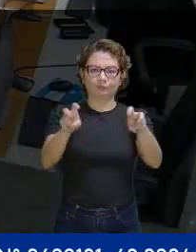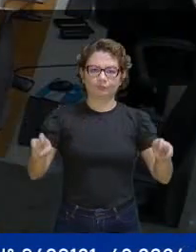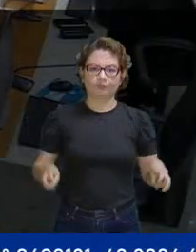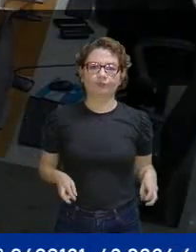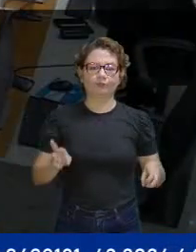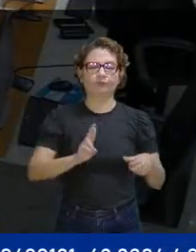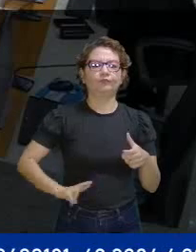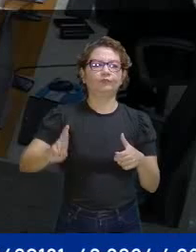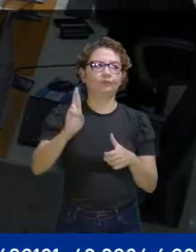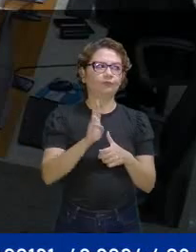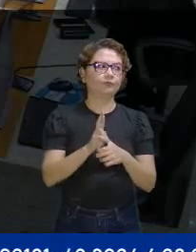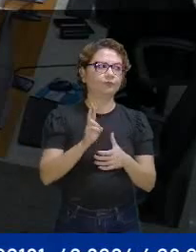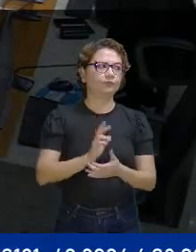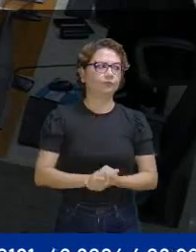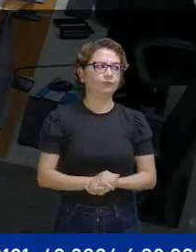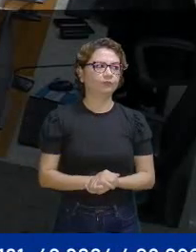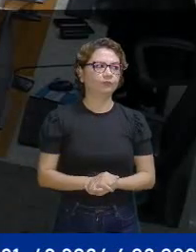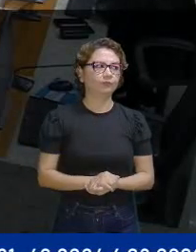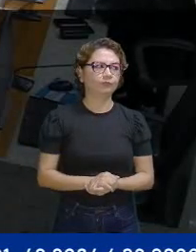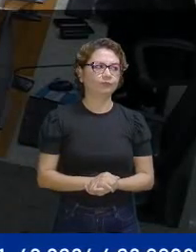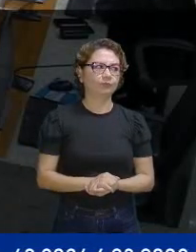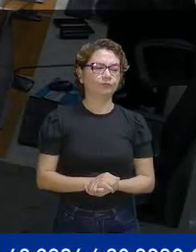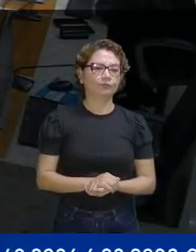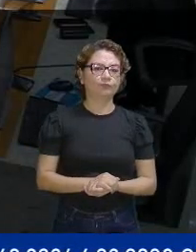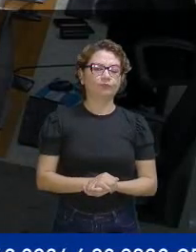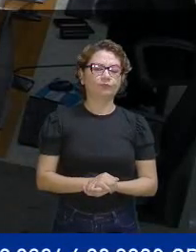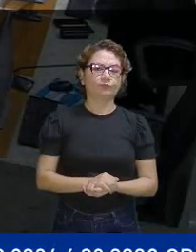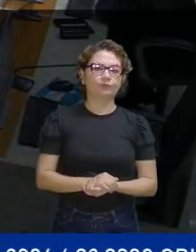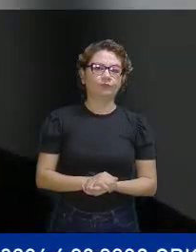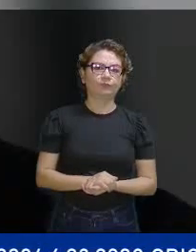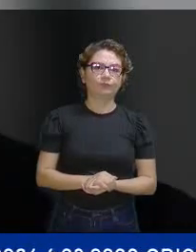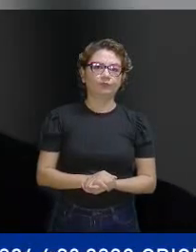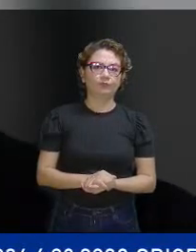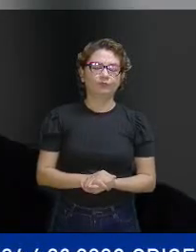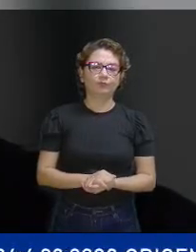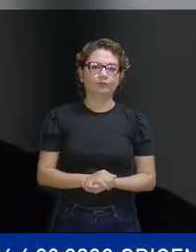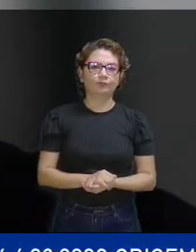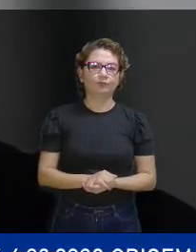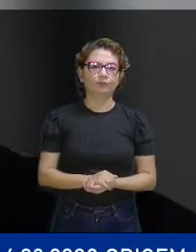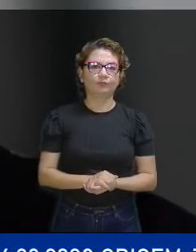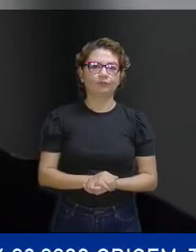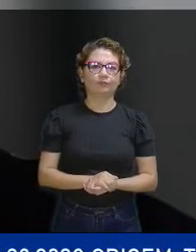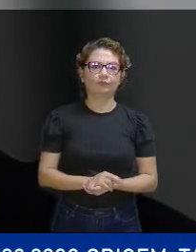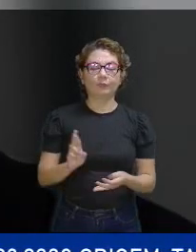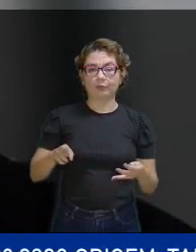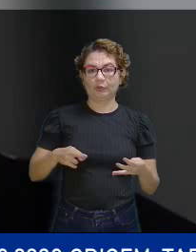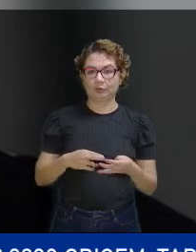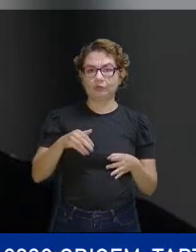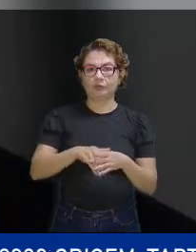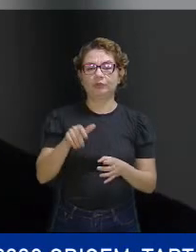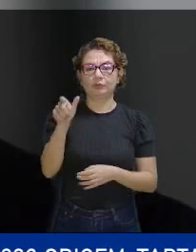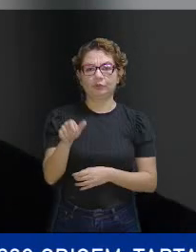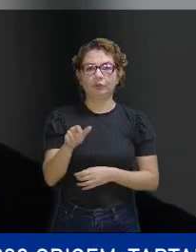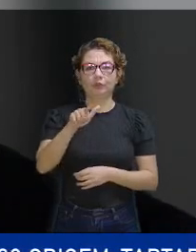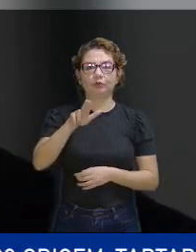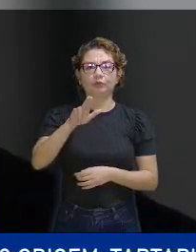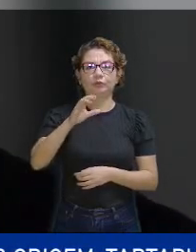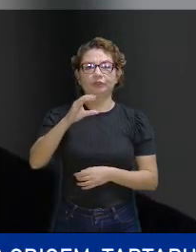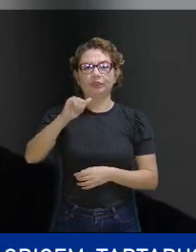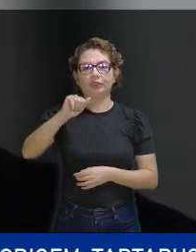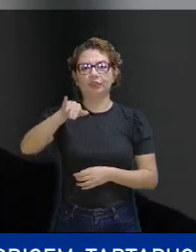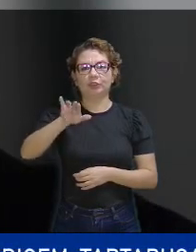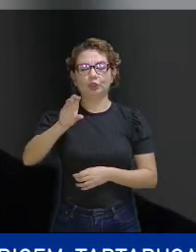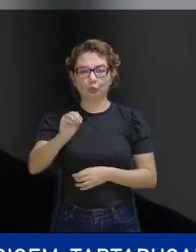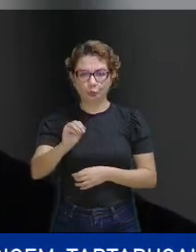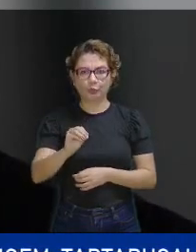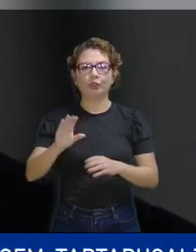pares, toda a procuradoria. Imagem ampla do plenário. Senhor presidente, cuida de recurso eleitoral interposto Em ambiente por virtual, unanimidade. juiz Rivaldo